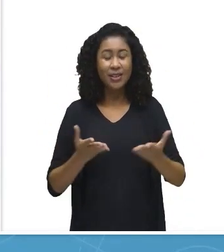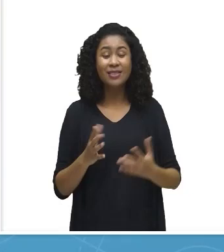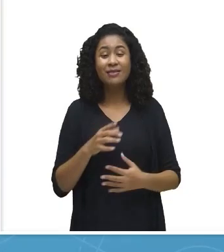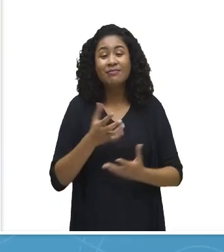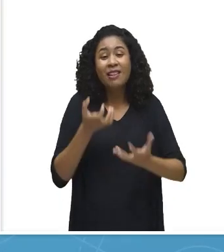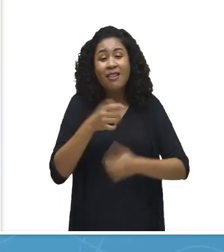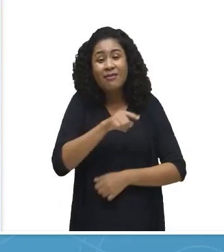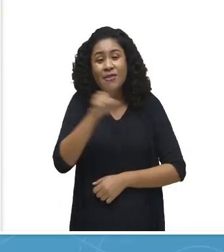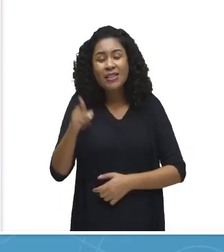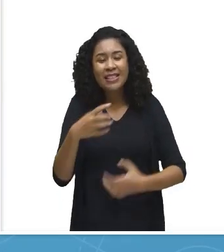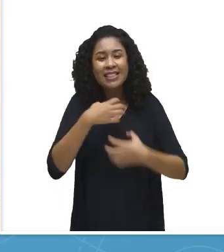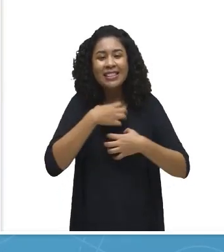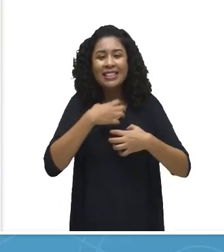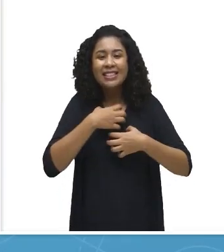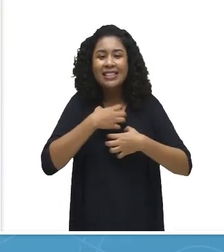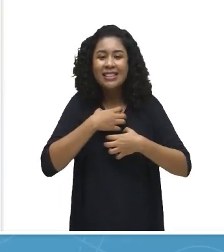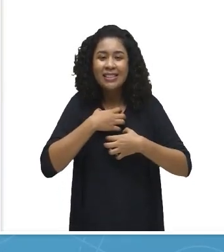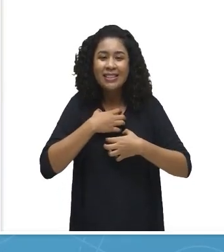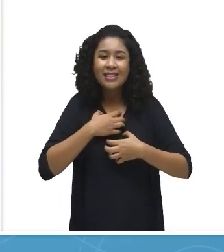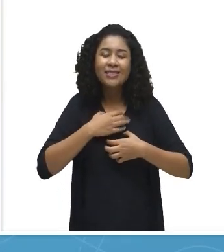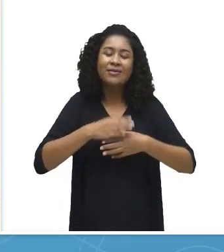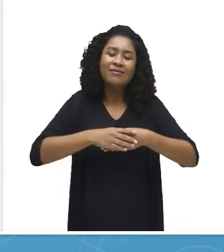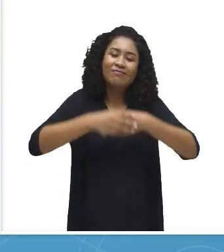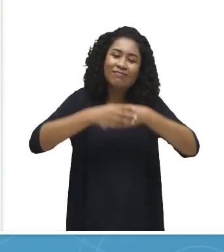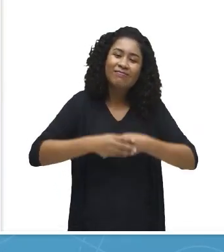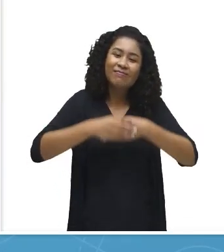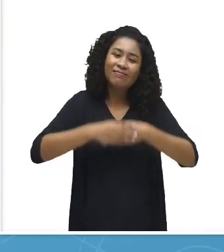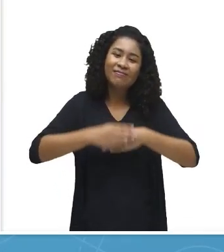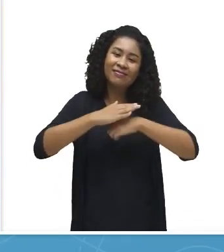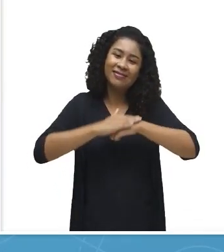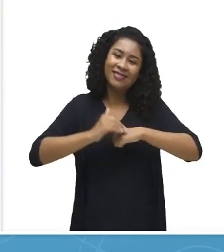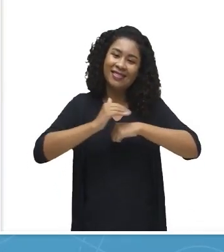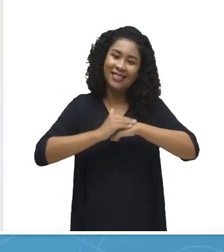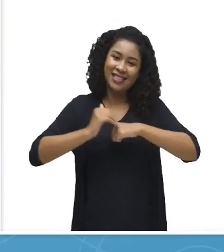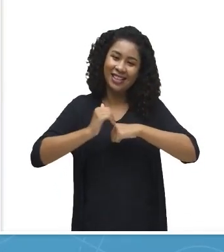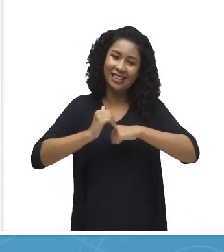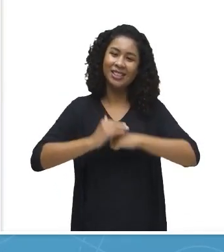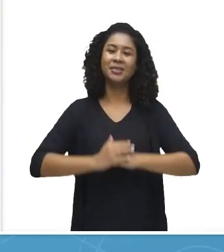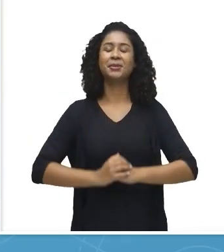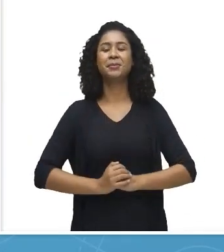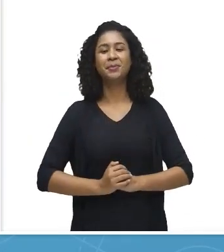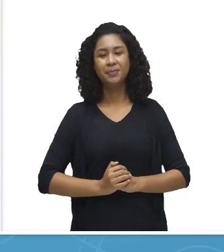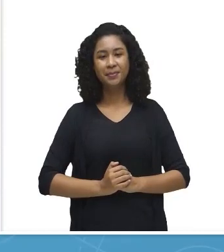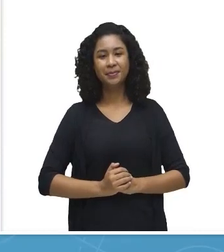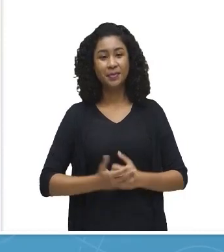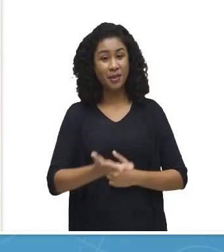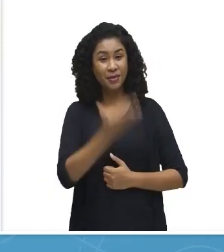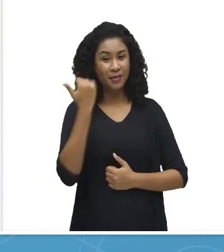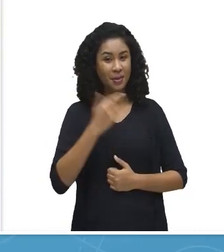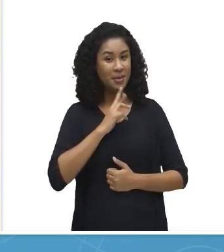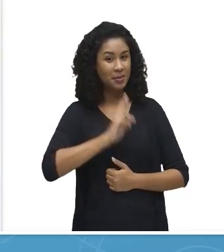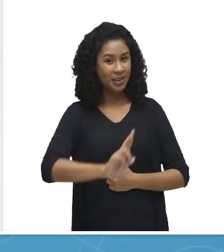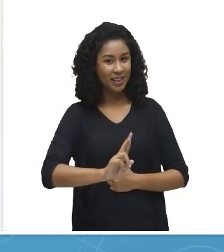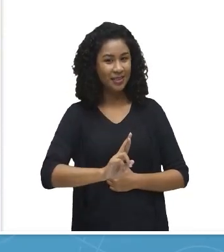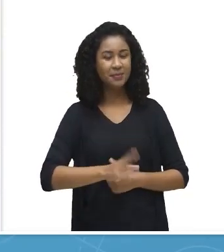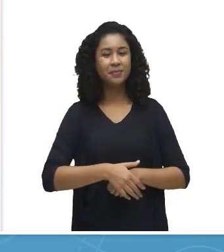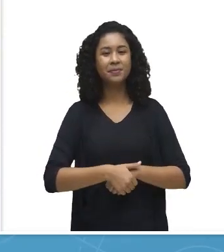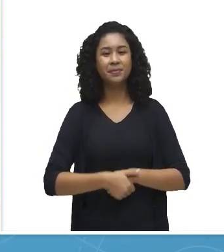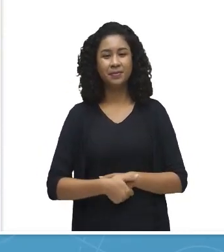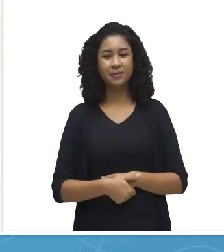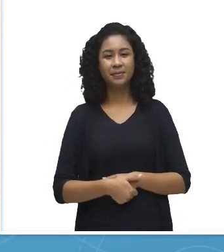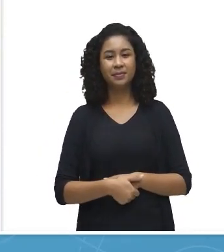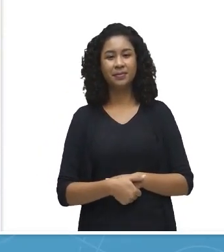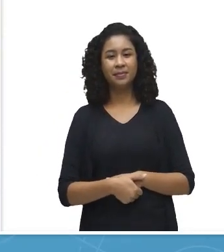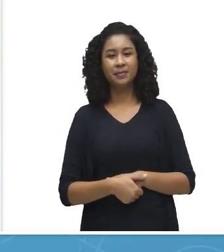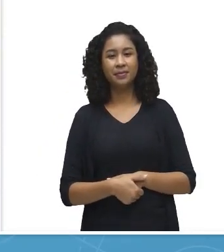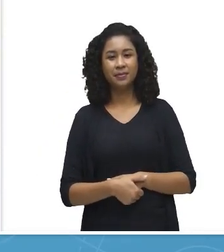que nunca acolhido e acolhida. Vamos juntos então responder essas questões? Bem, vamos aqui,